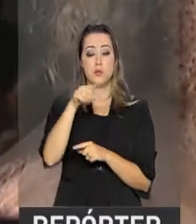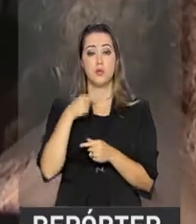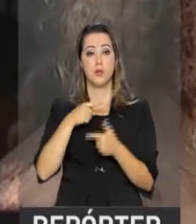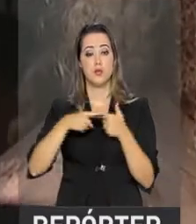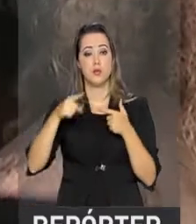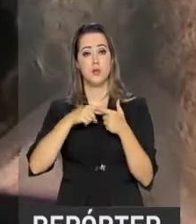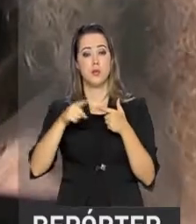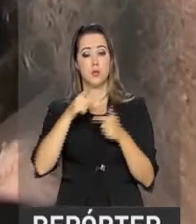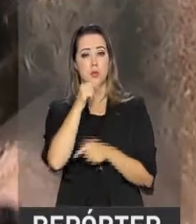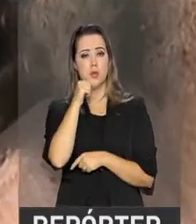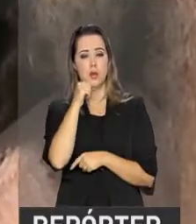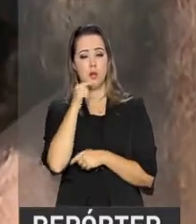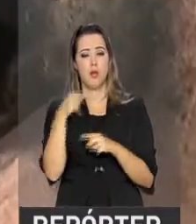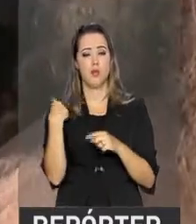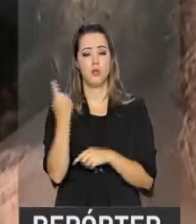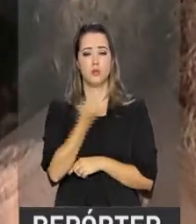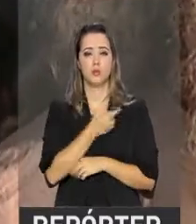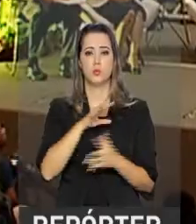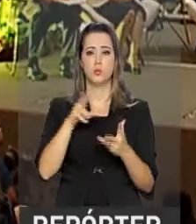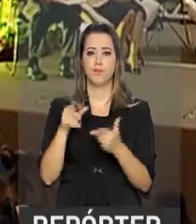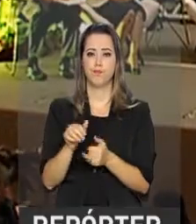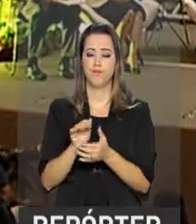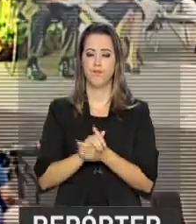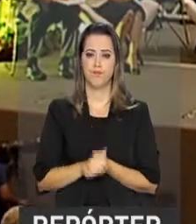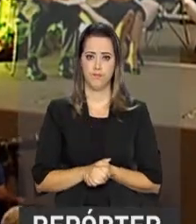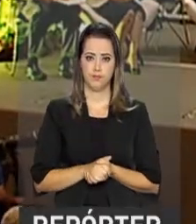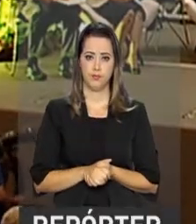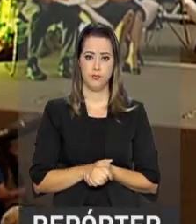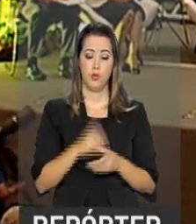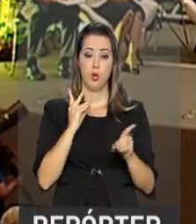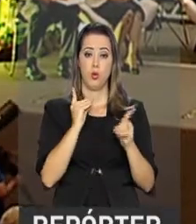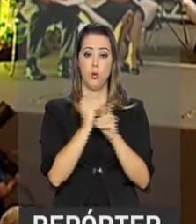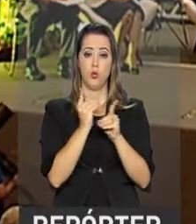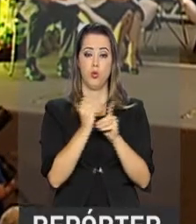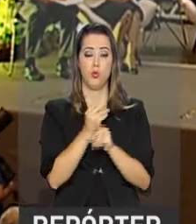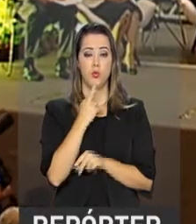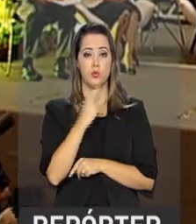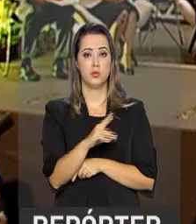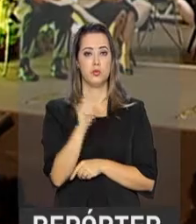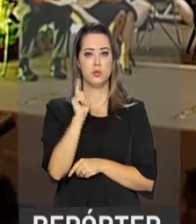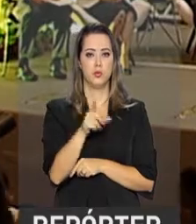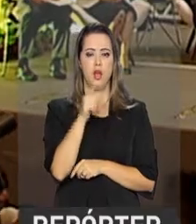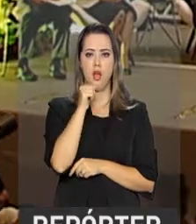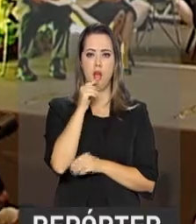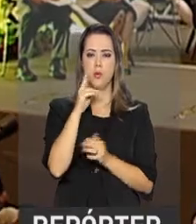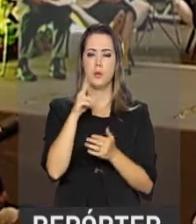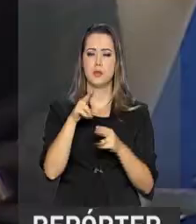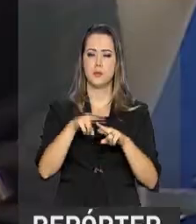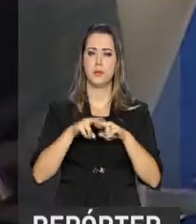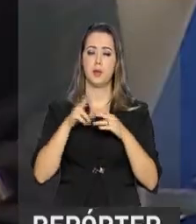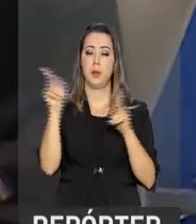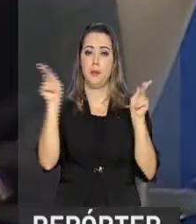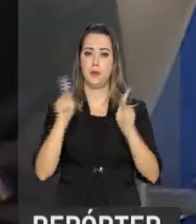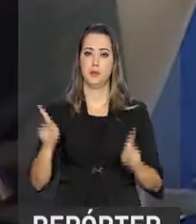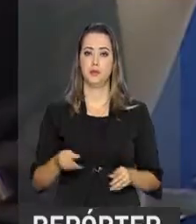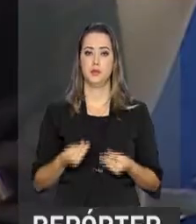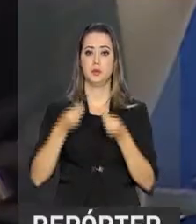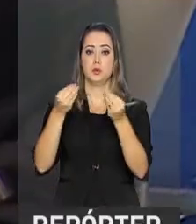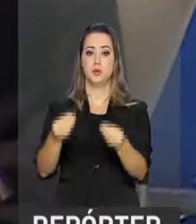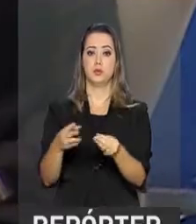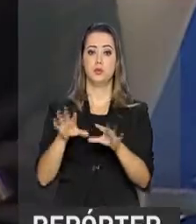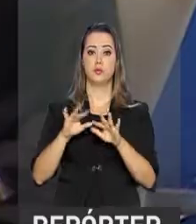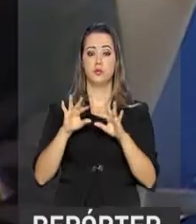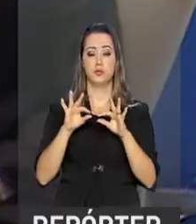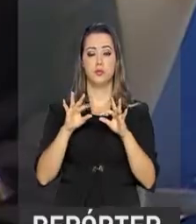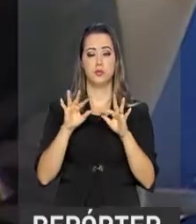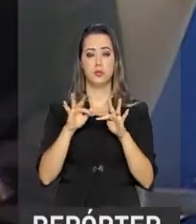problema elétrico que enfrentamos no planeta terra o encontro terá como resultado a carta águas pela paz que será entregue durante o